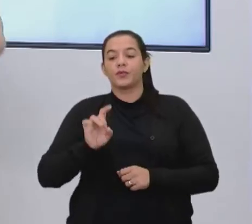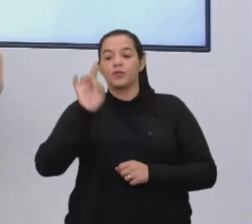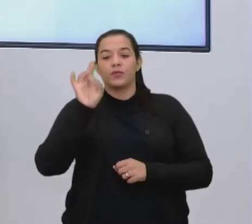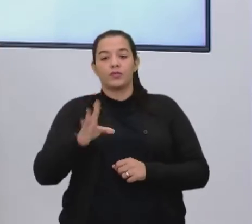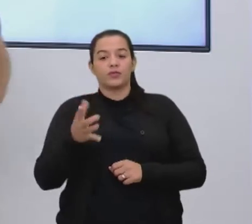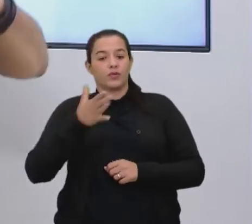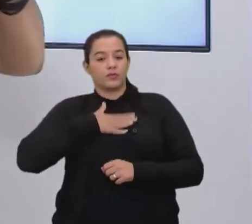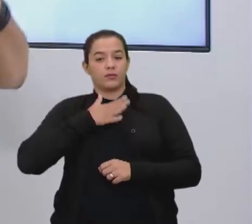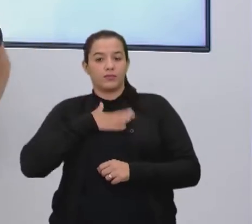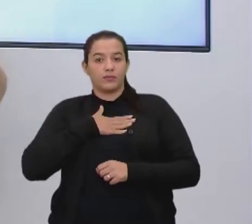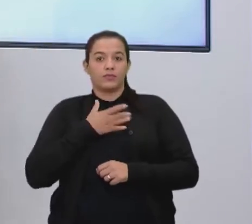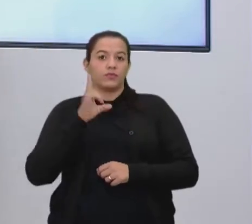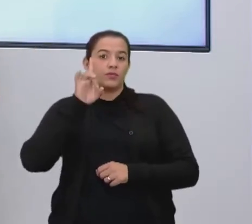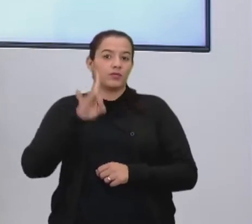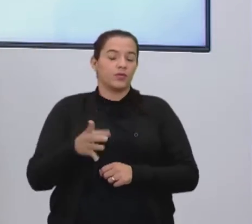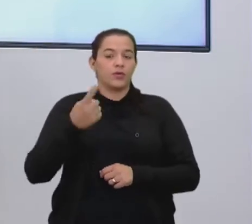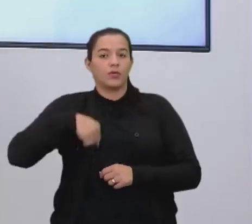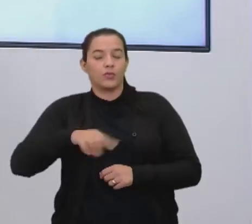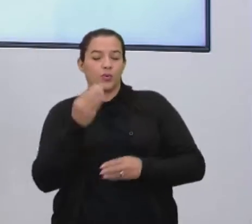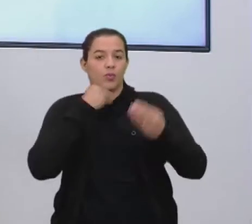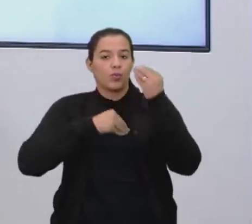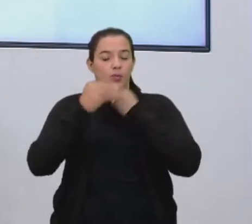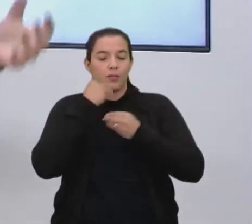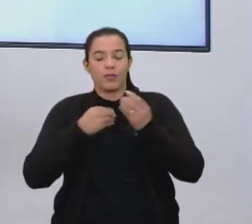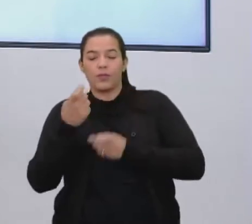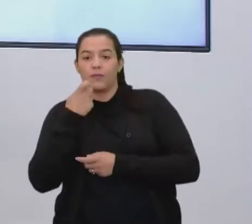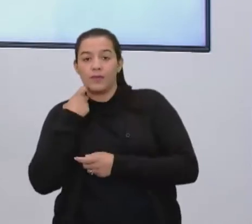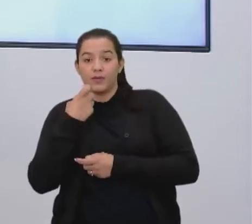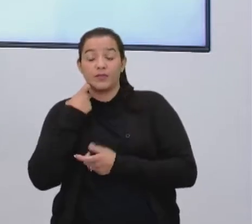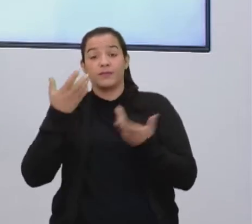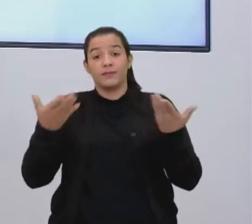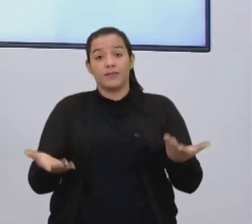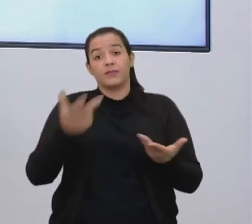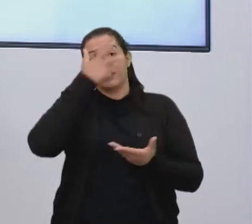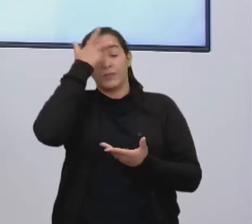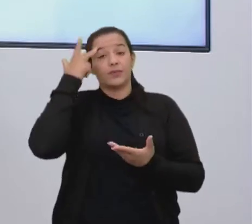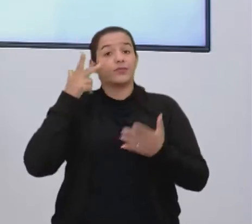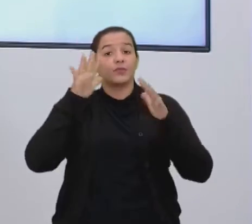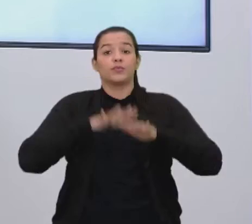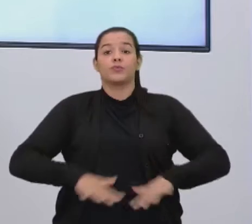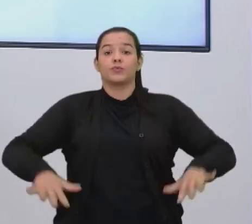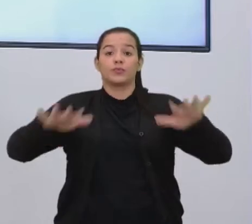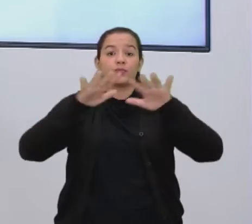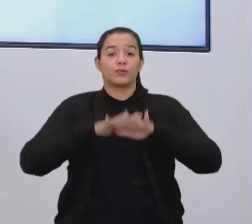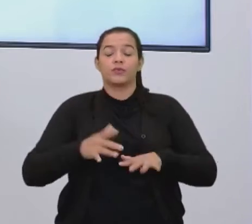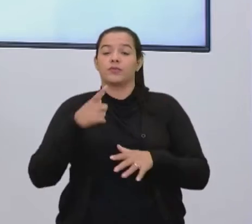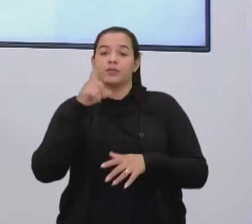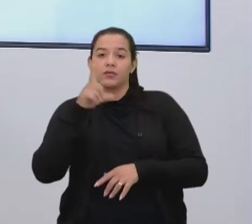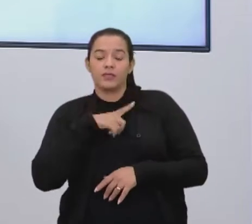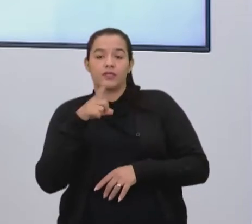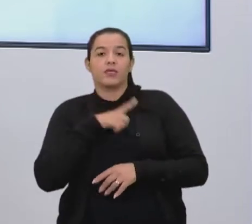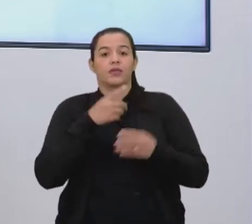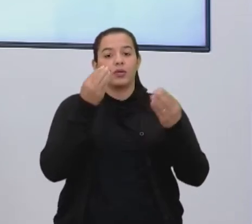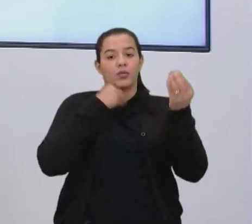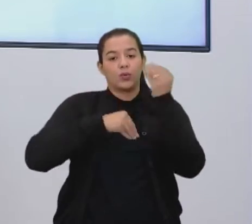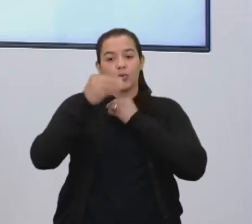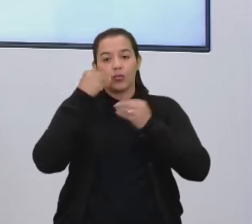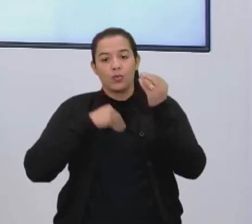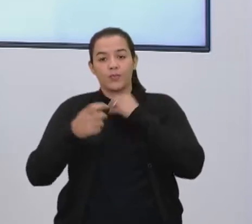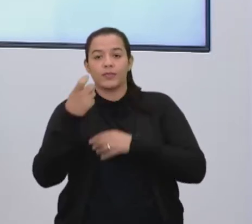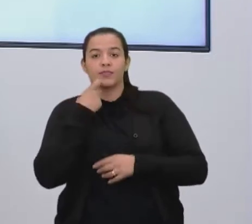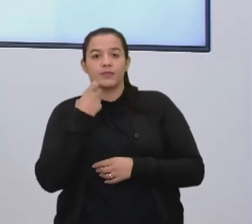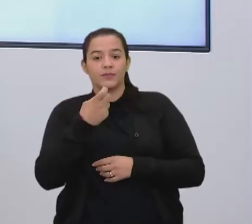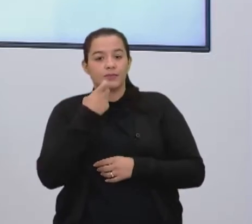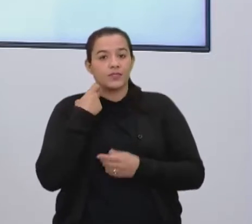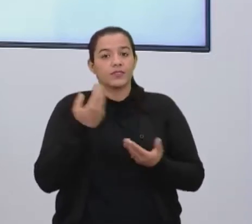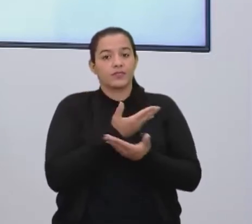mim, porque não sou só eu que estou comendo esse peixe, mas é uma comunidade inteira que está se alimentando justamente de peixes ali que